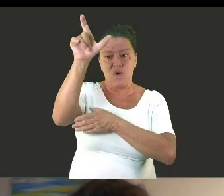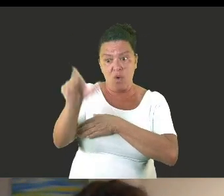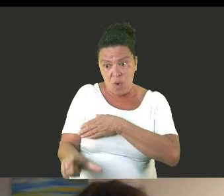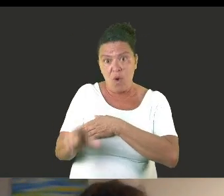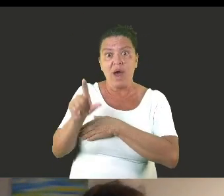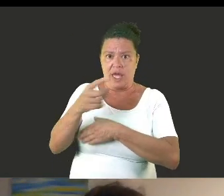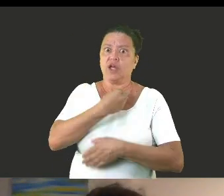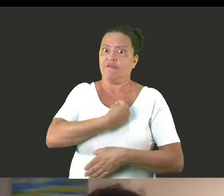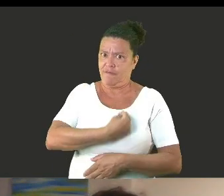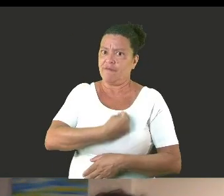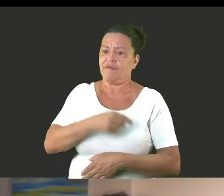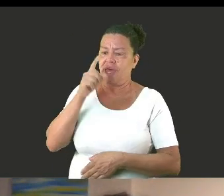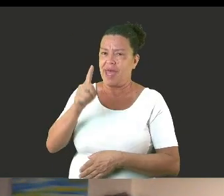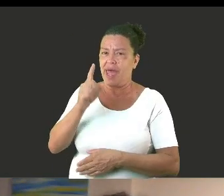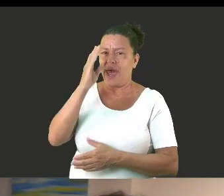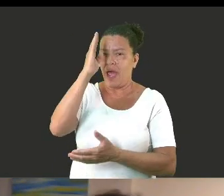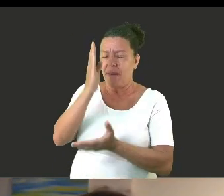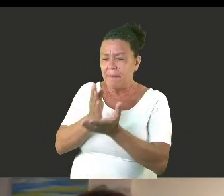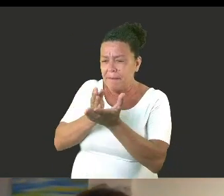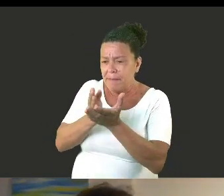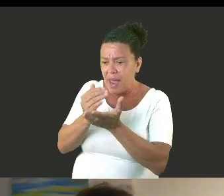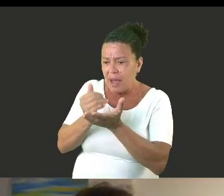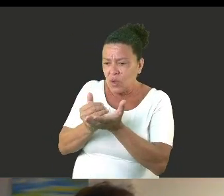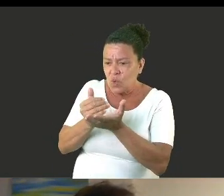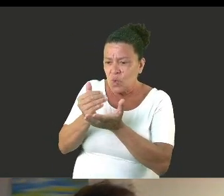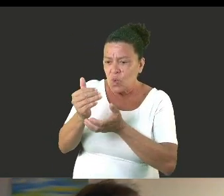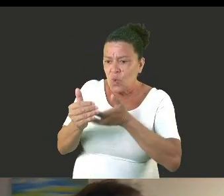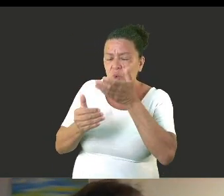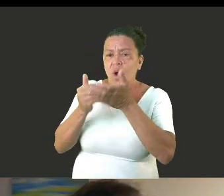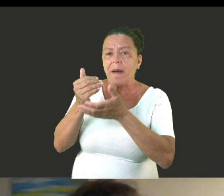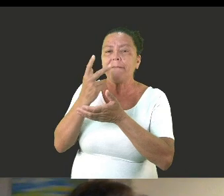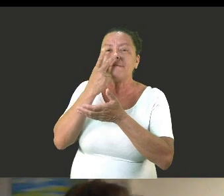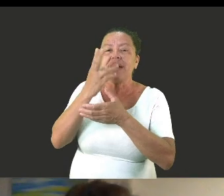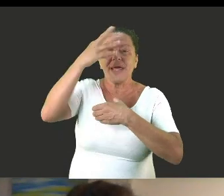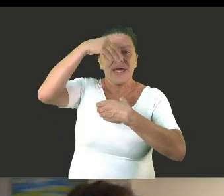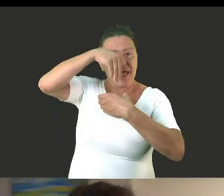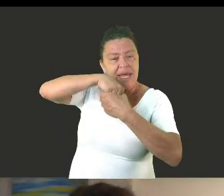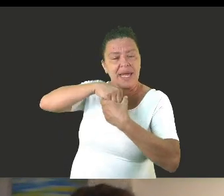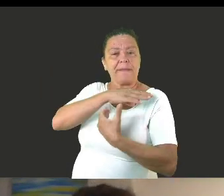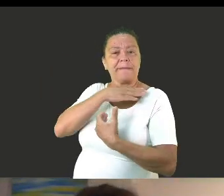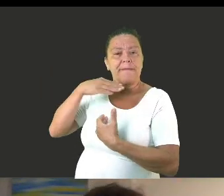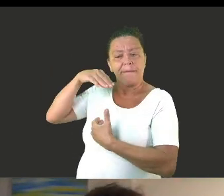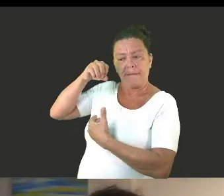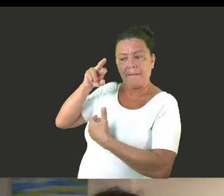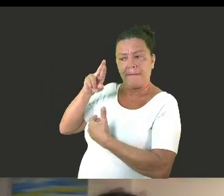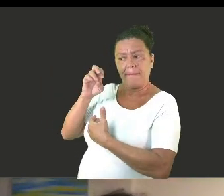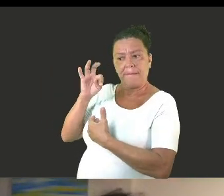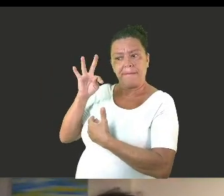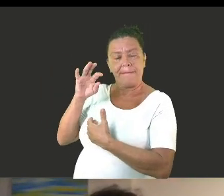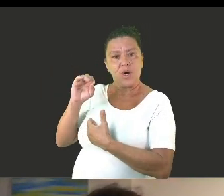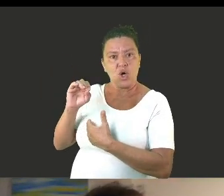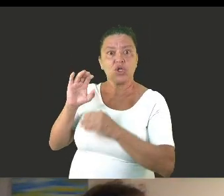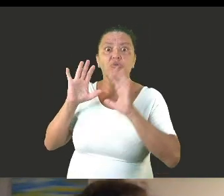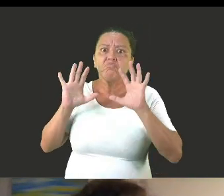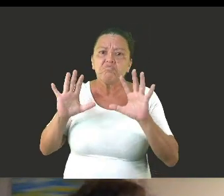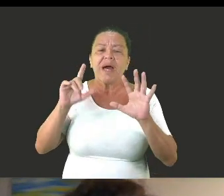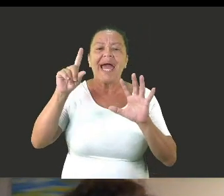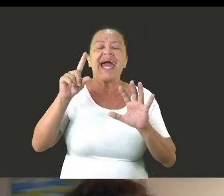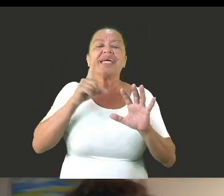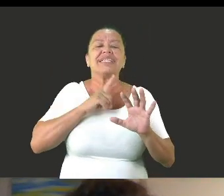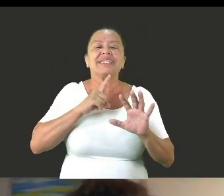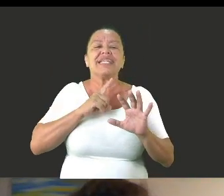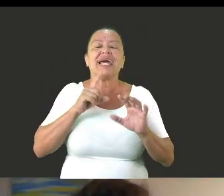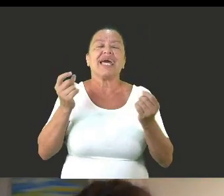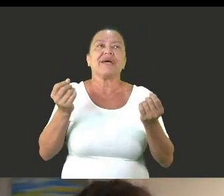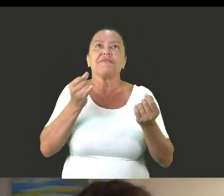vivente, esse princípio se acha extinto no ser morto. Então é um princípio que ele é